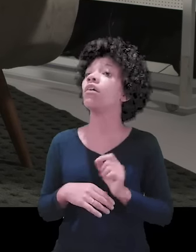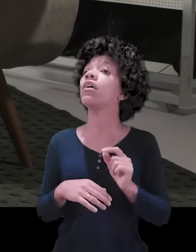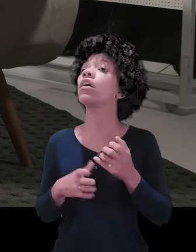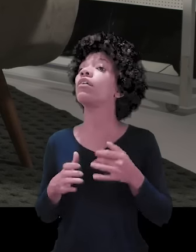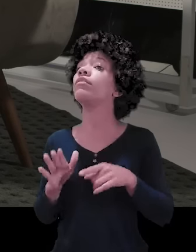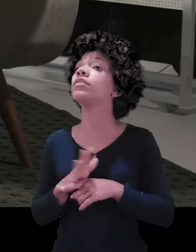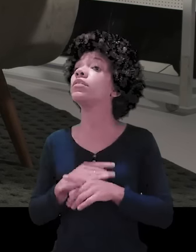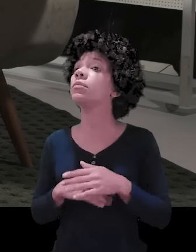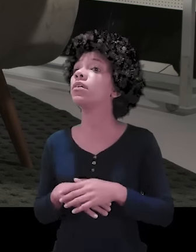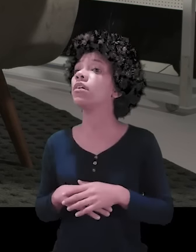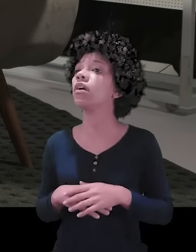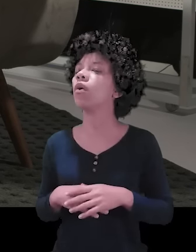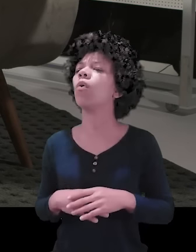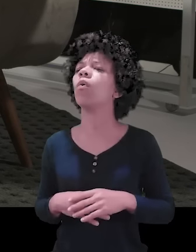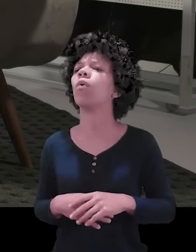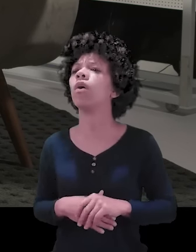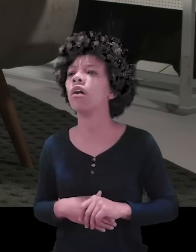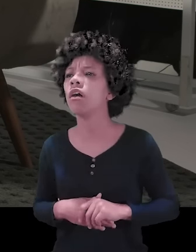pergunta